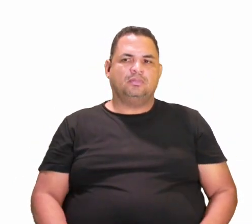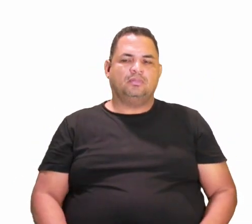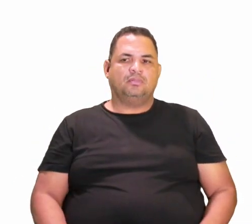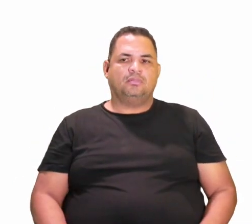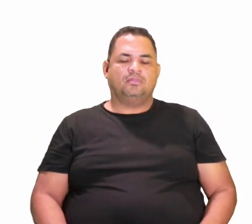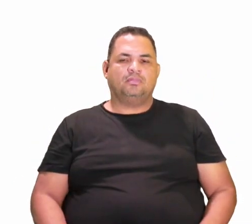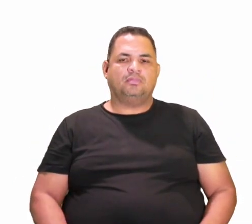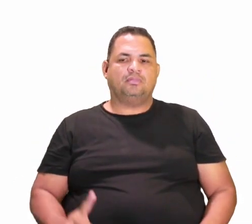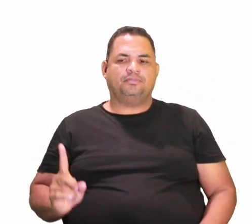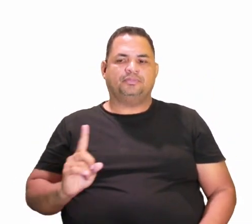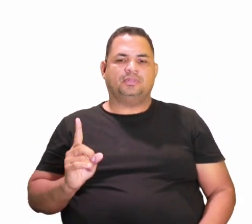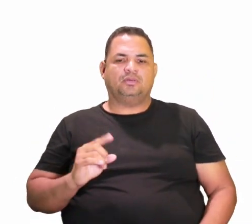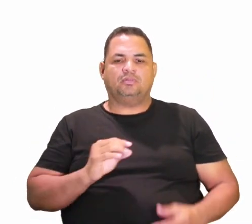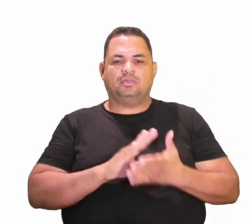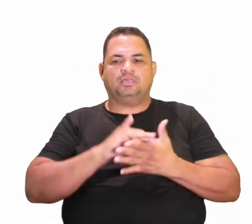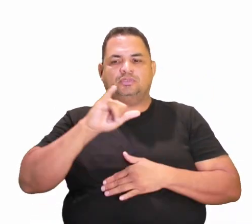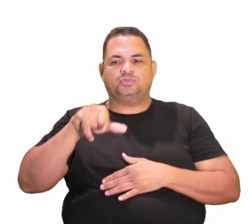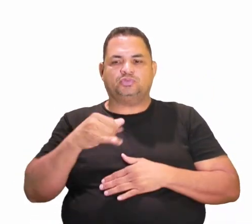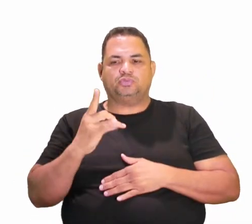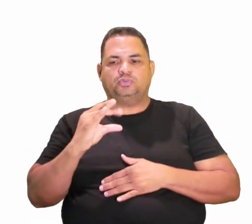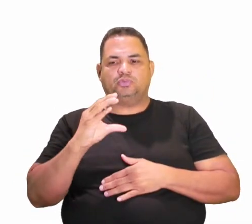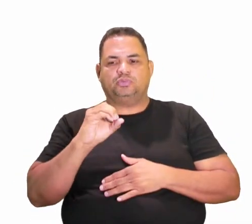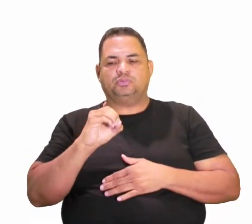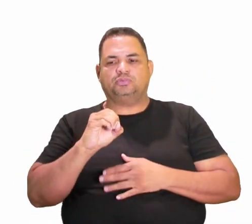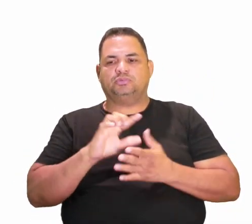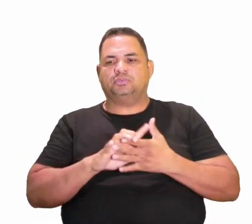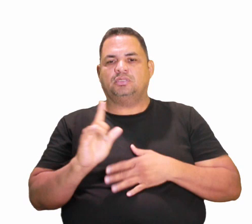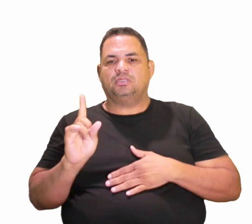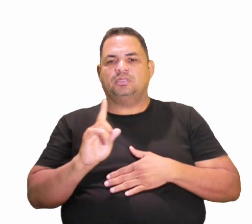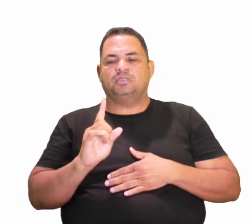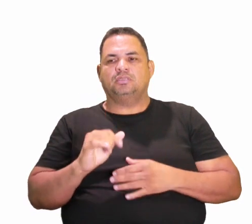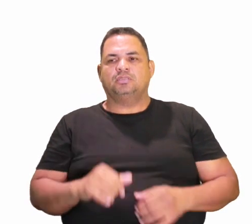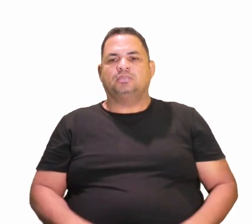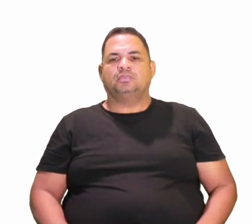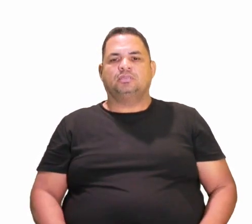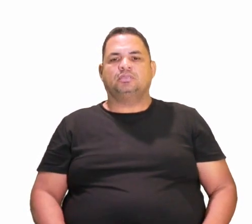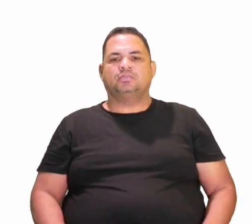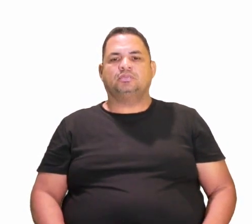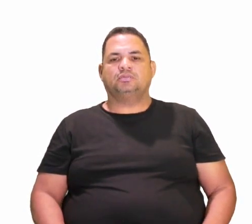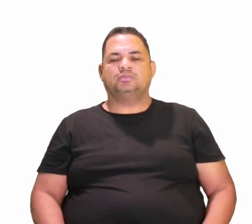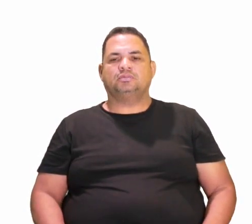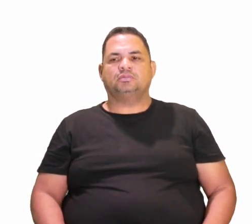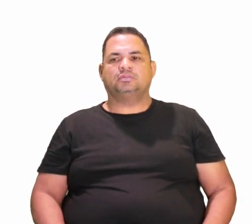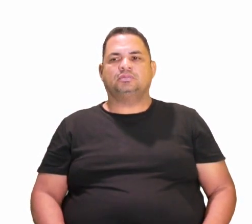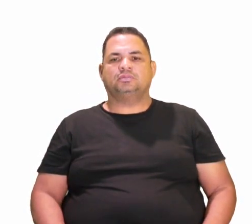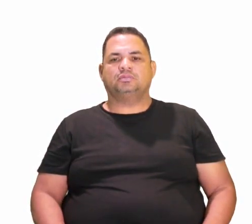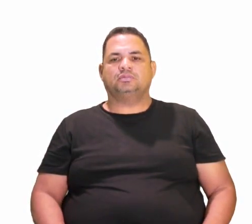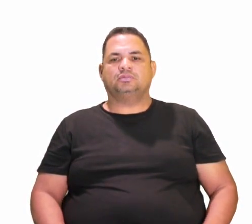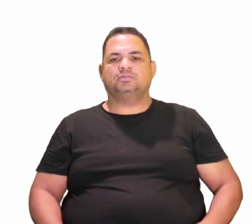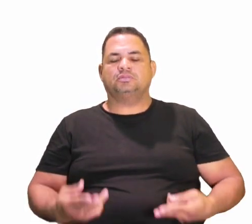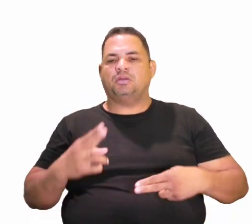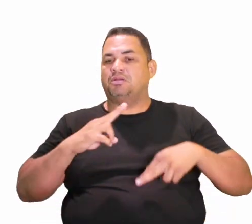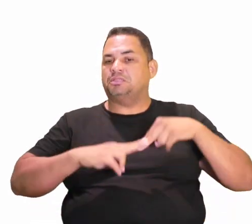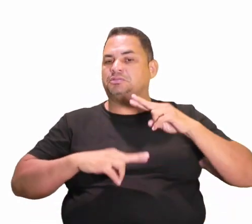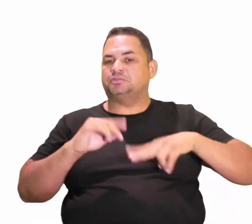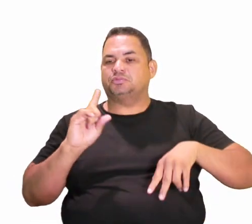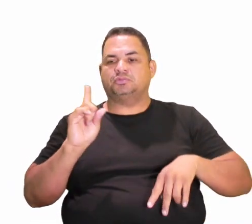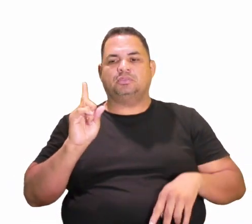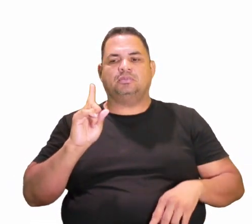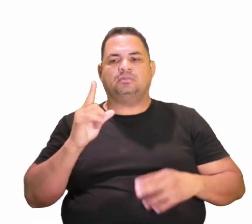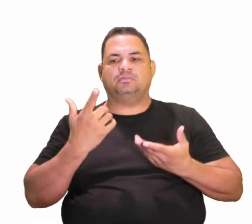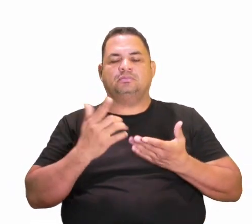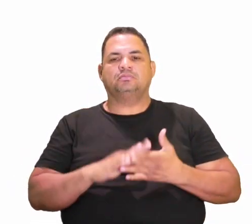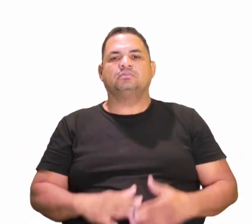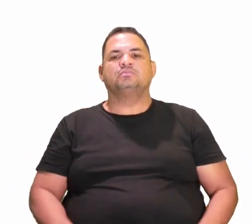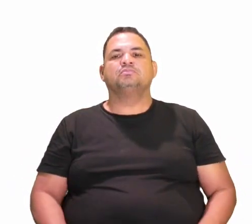é comemorado em junho, não é em June, como a gente faz aqui no Brasil. Então, é em February. Então, letra A seria